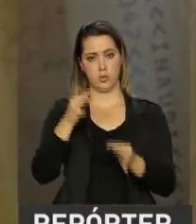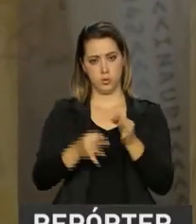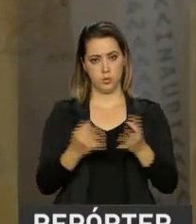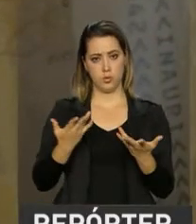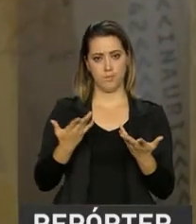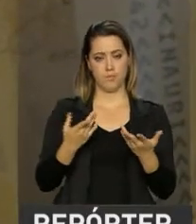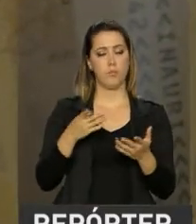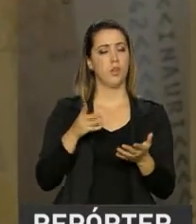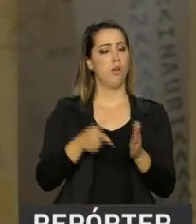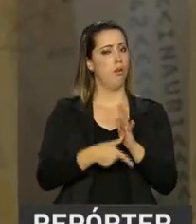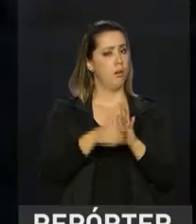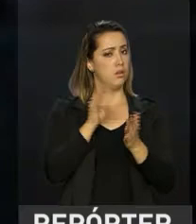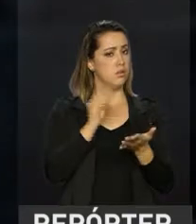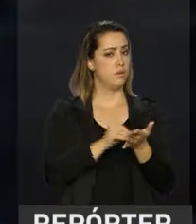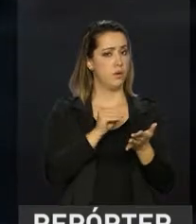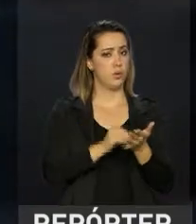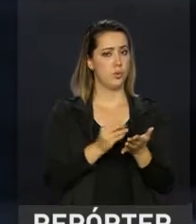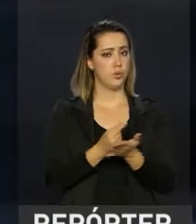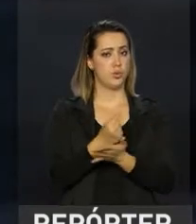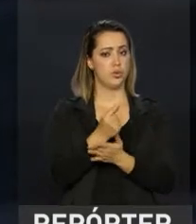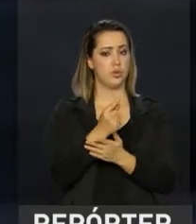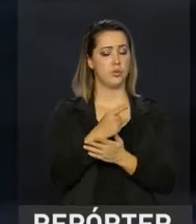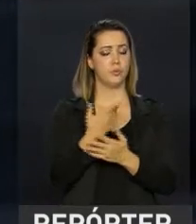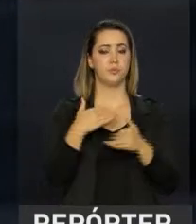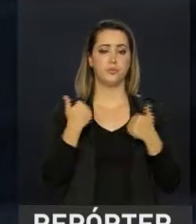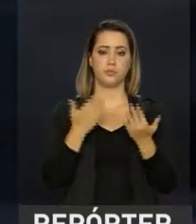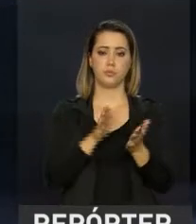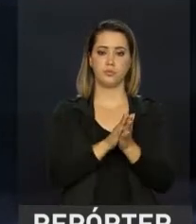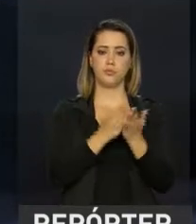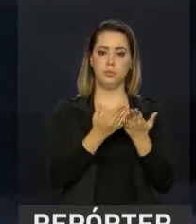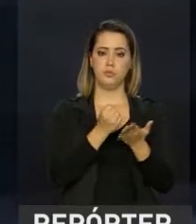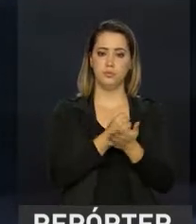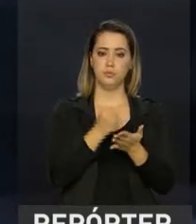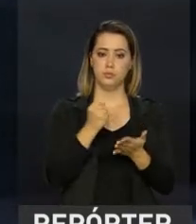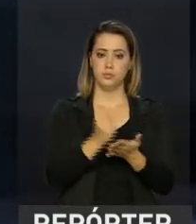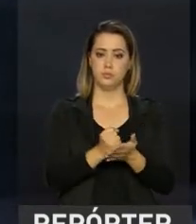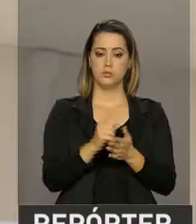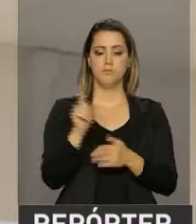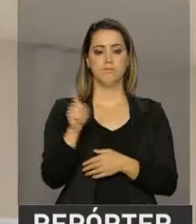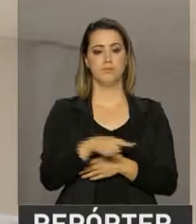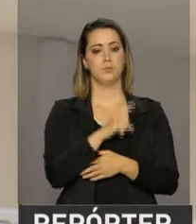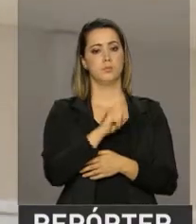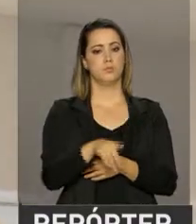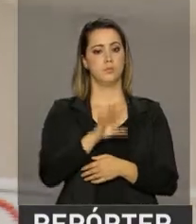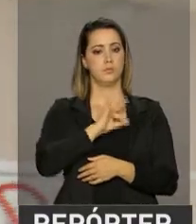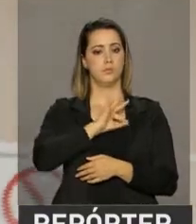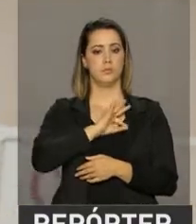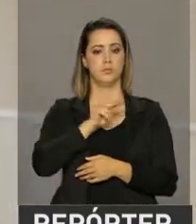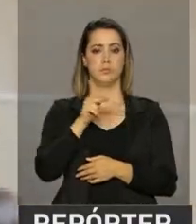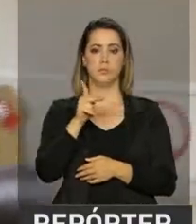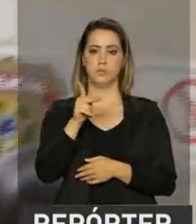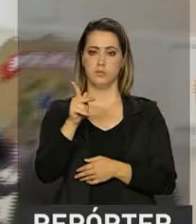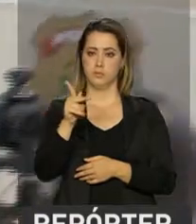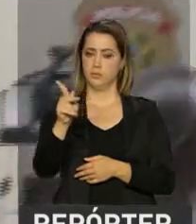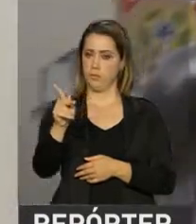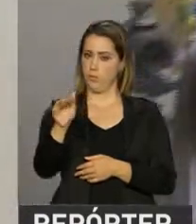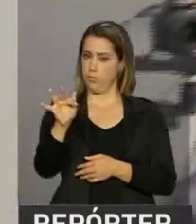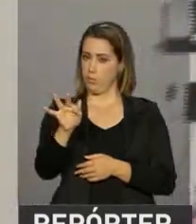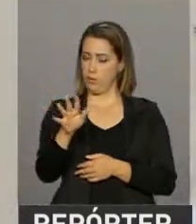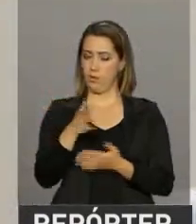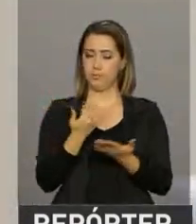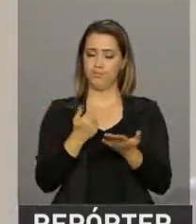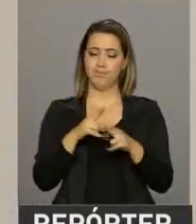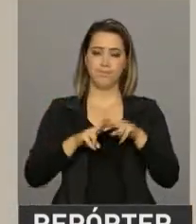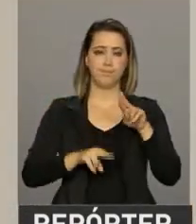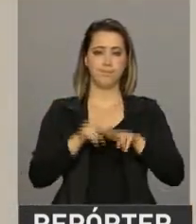passaportes convencionais aqueles que têm validade de 10 anos foi suspensa pela polícia federal desde o final de junho